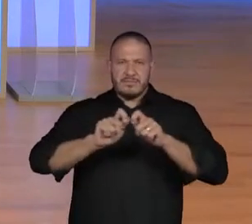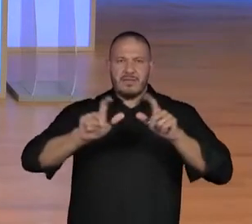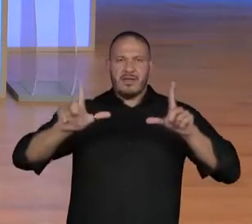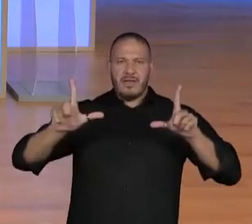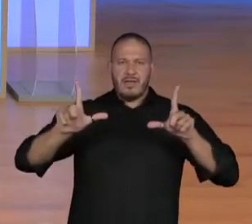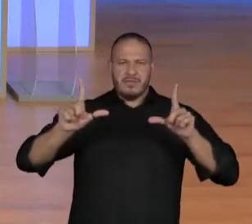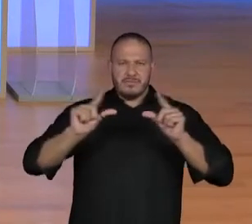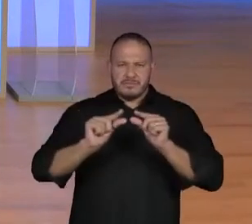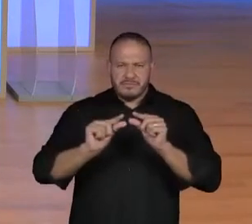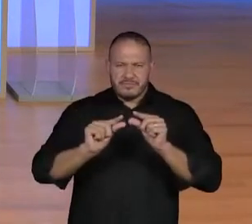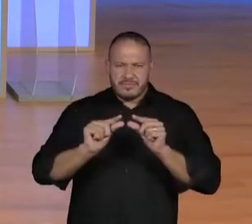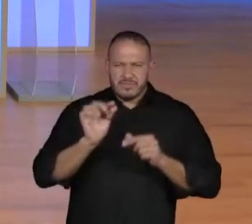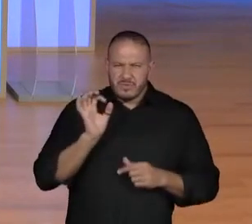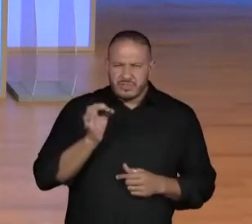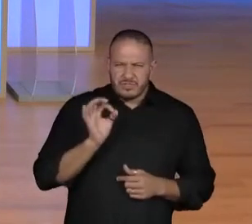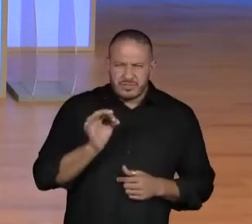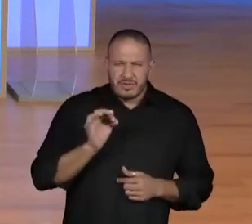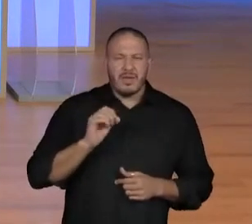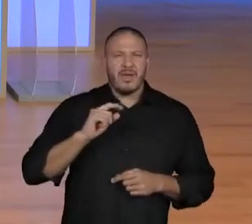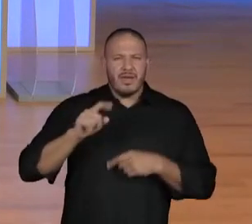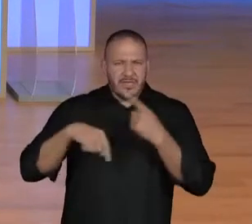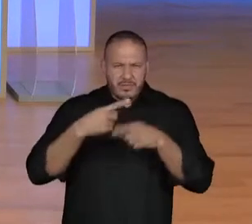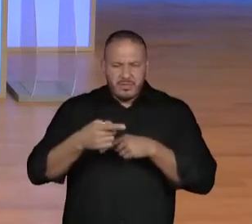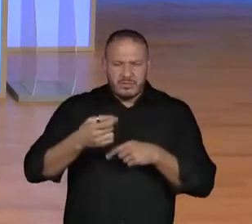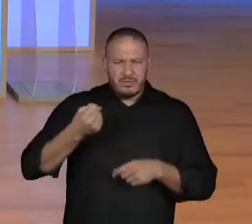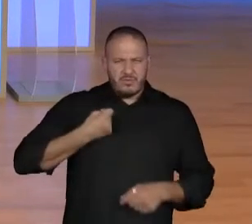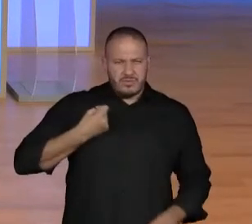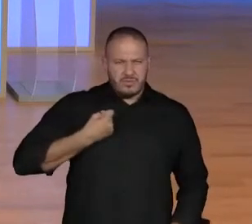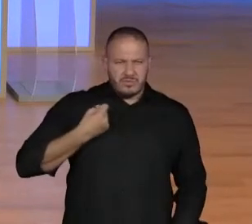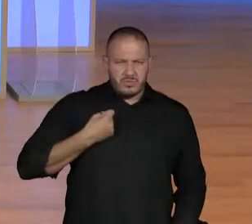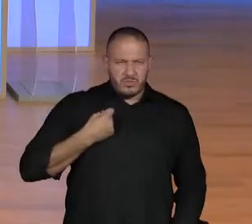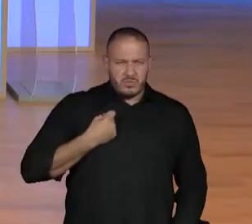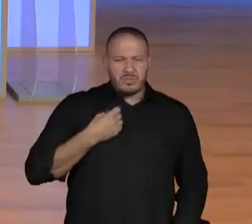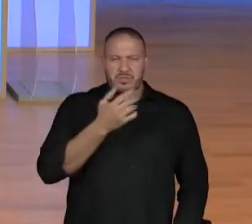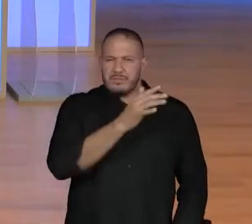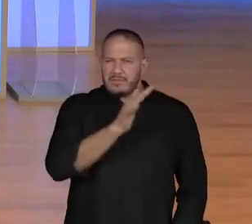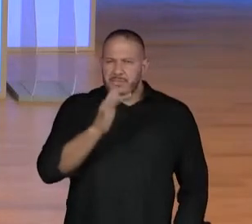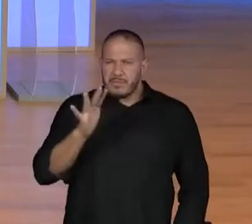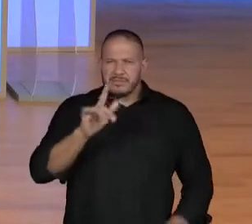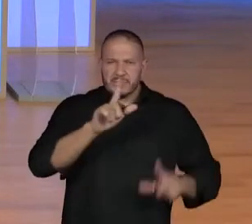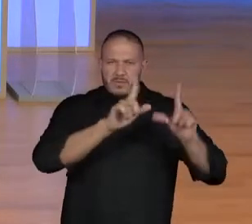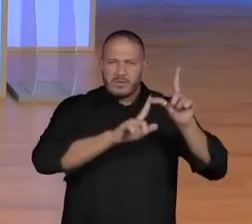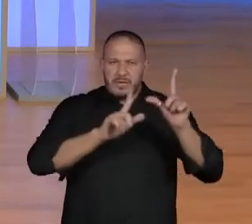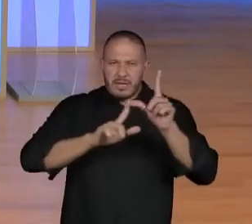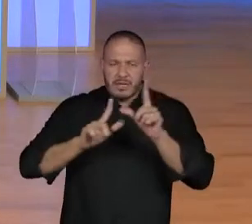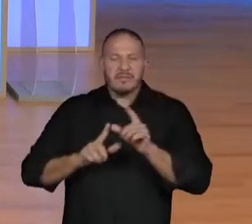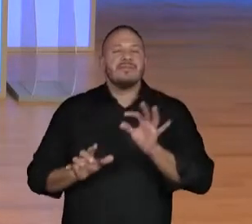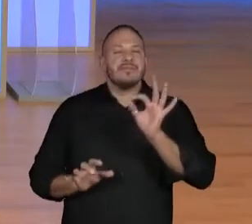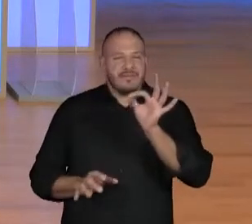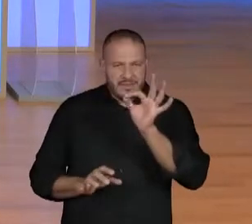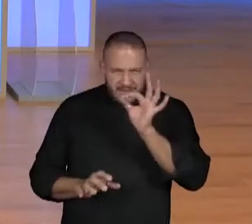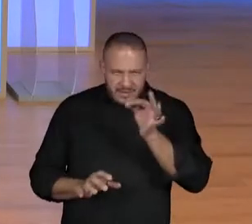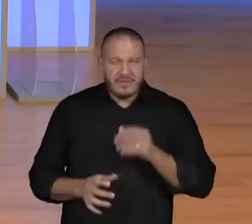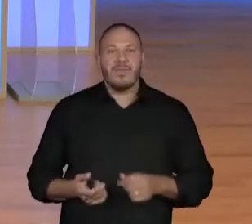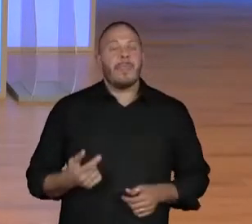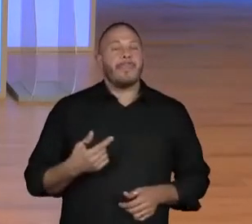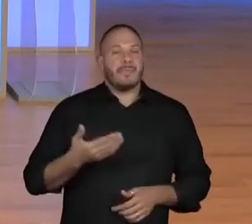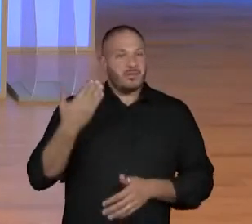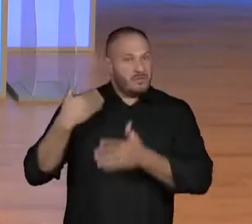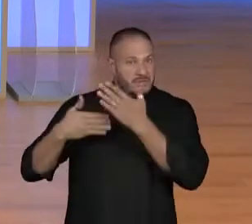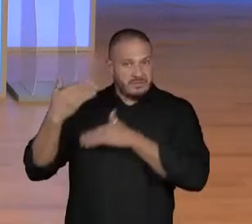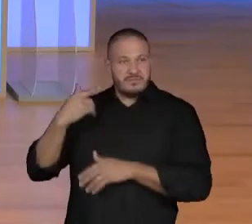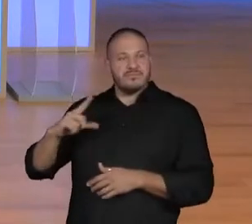algumas bolinhas, que depois a gente fazia os numerais e as letras do nome? Isso, eram aquelas cartas mesmo. Então, a gente tinha